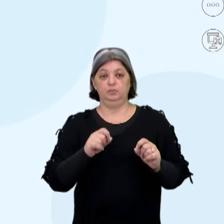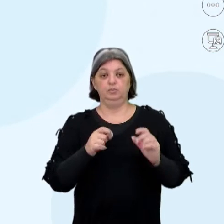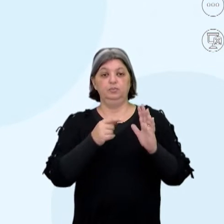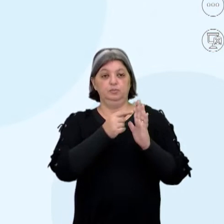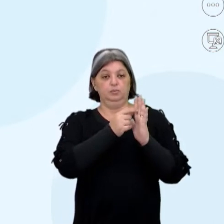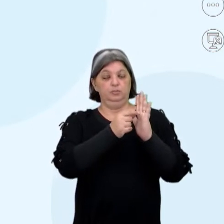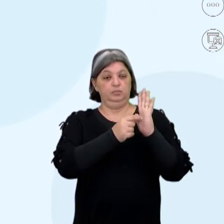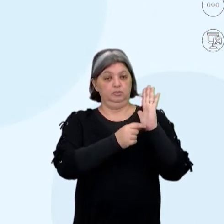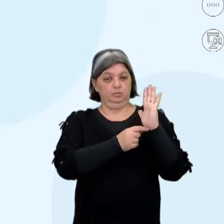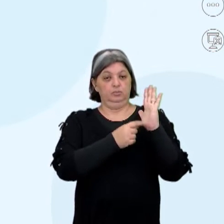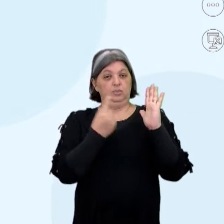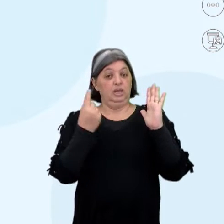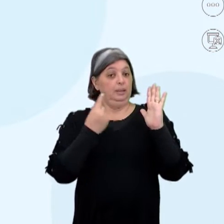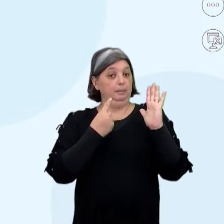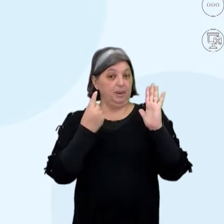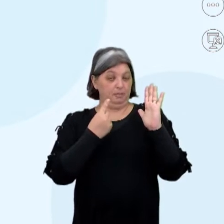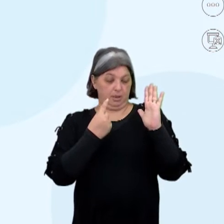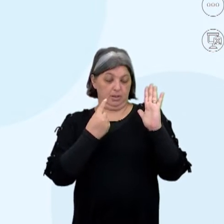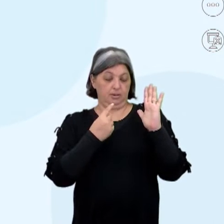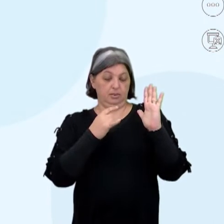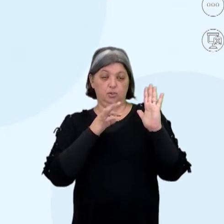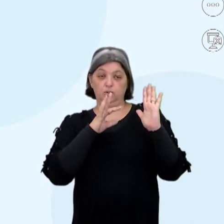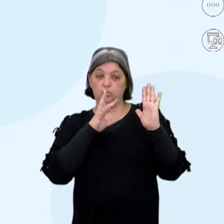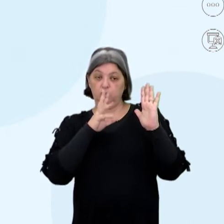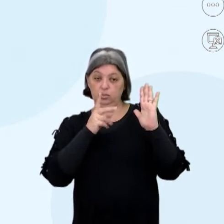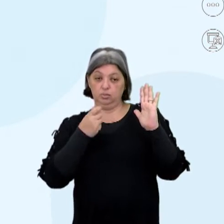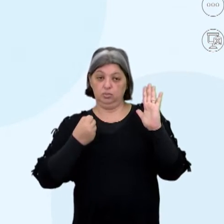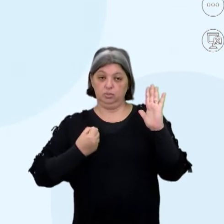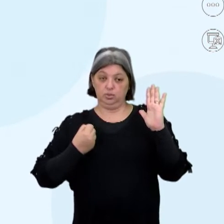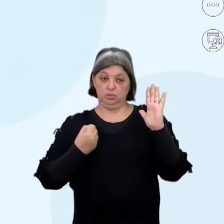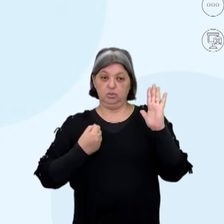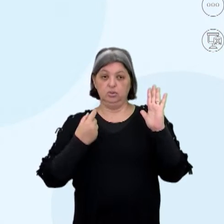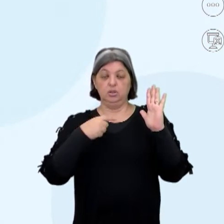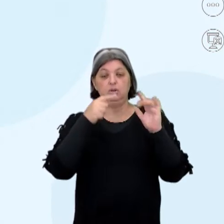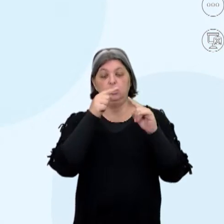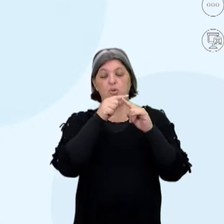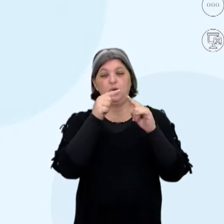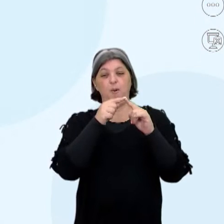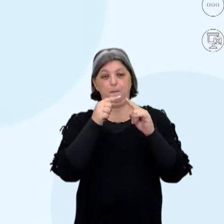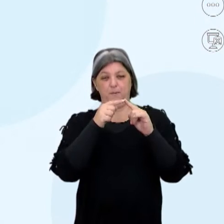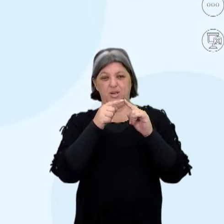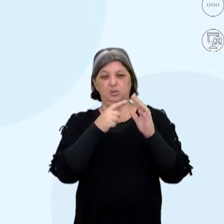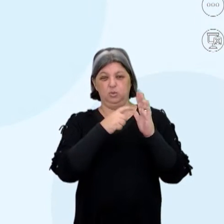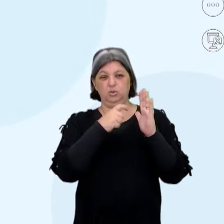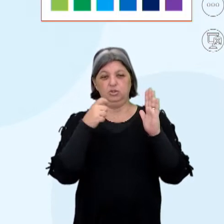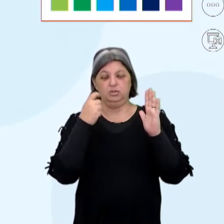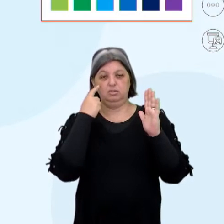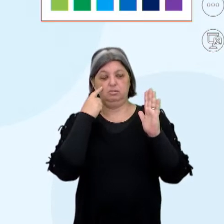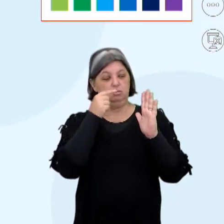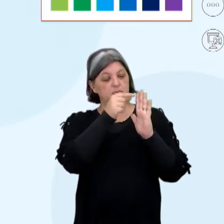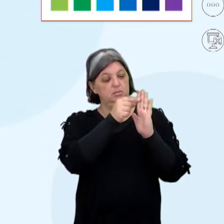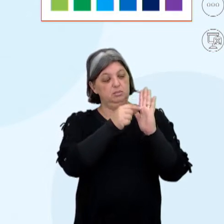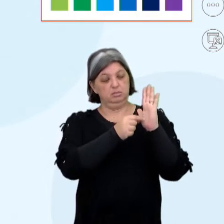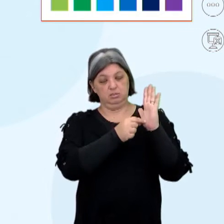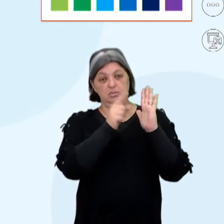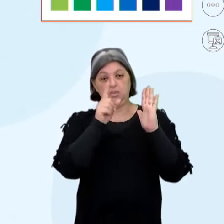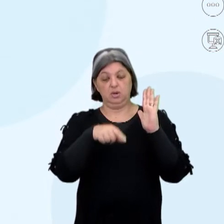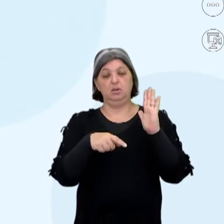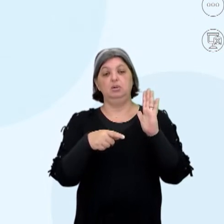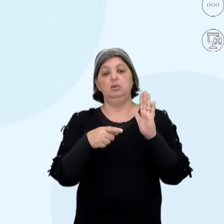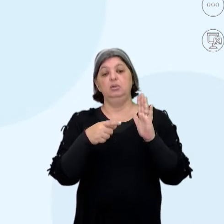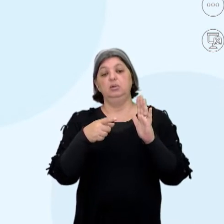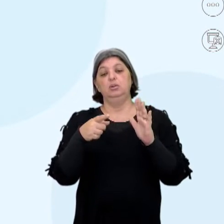na primeira coluna, todos os valores associados ao X, que no caso aí está associado o quê? A ideia, né, do ano, né,